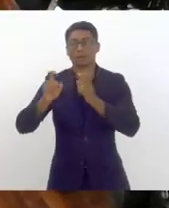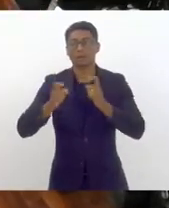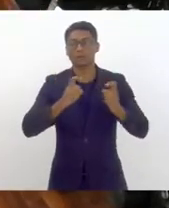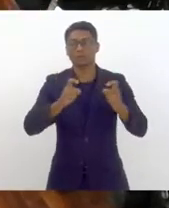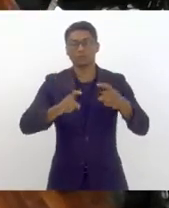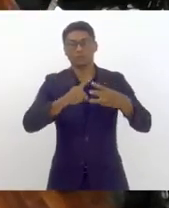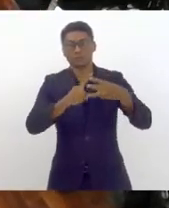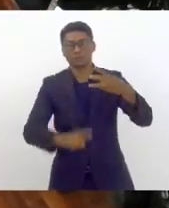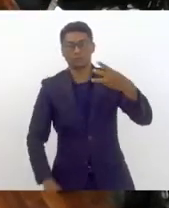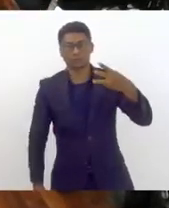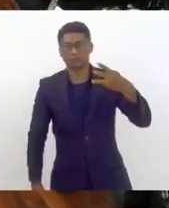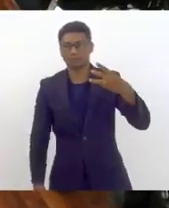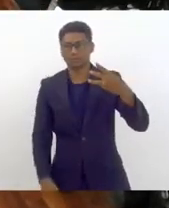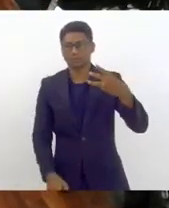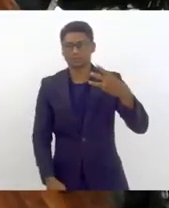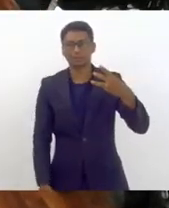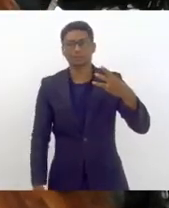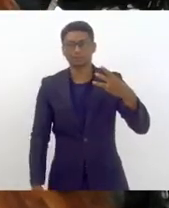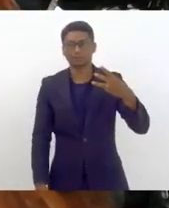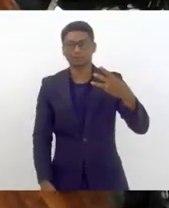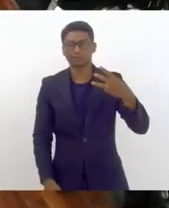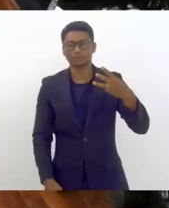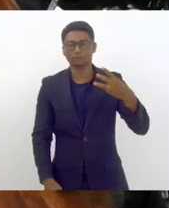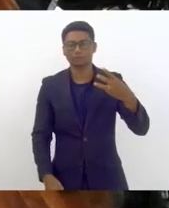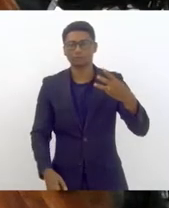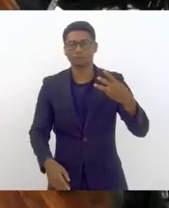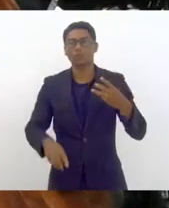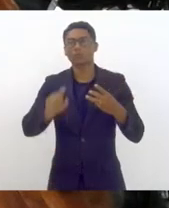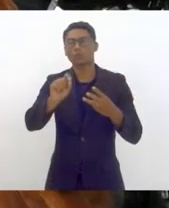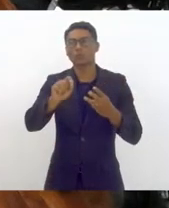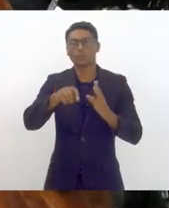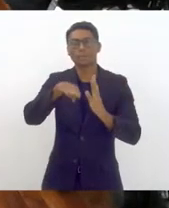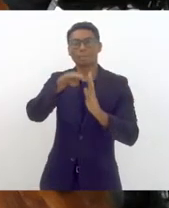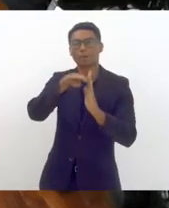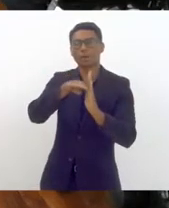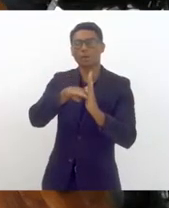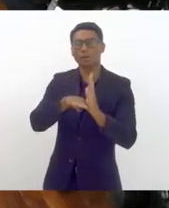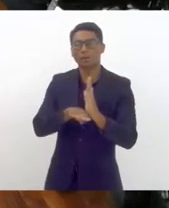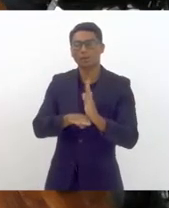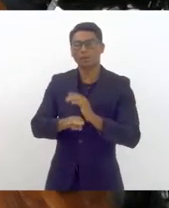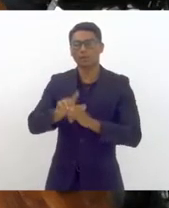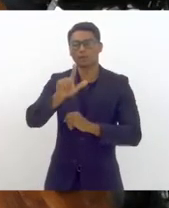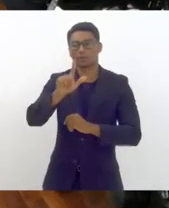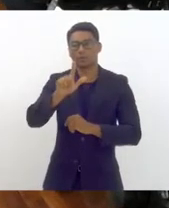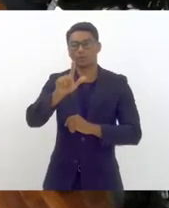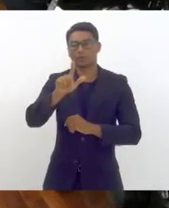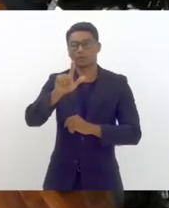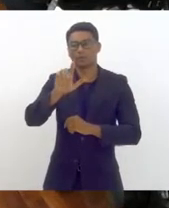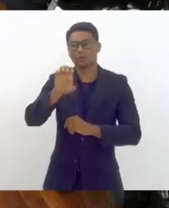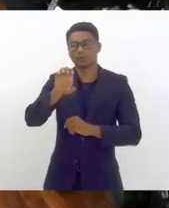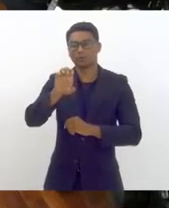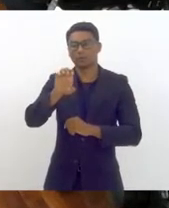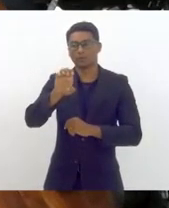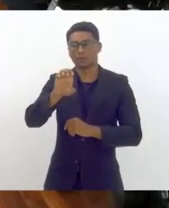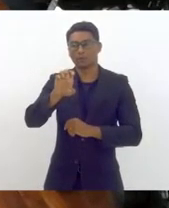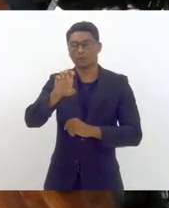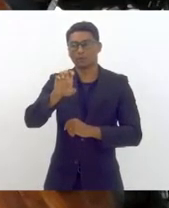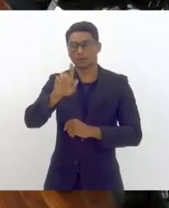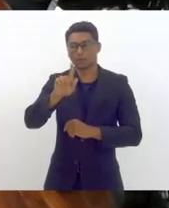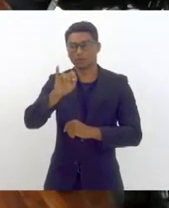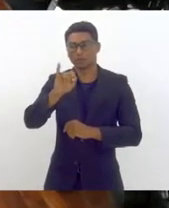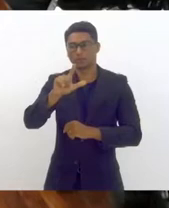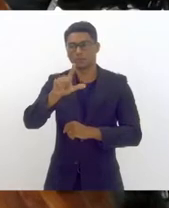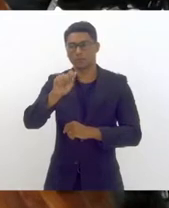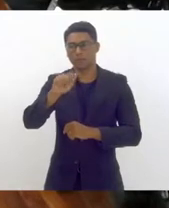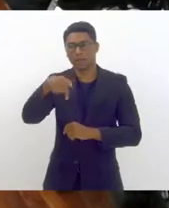legislativas protocolizadas aqui pelo programa Legisla Aqui. De acordo com as regras instituídas pela Resolução